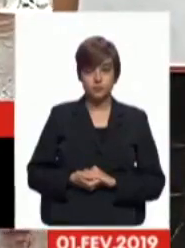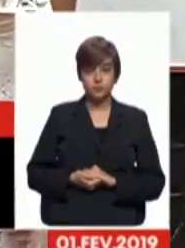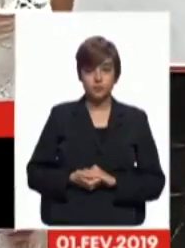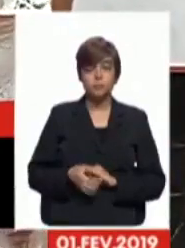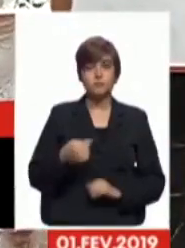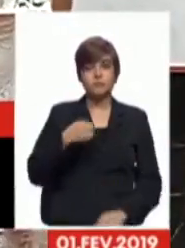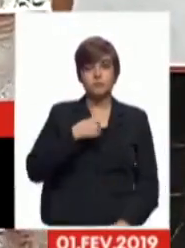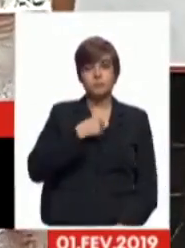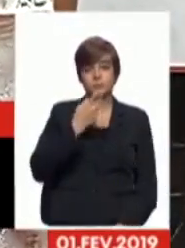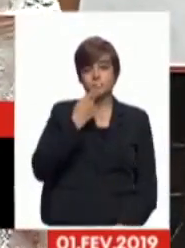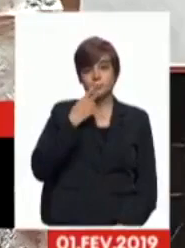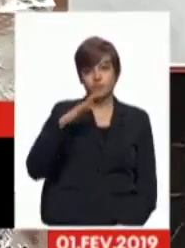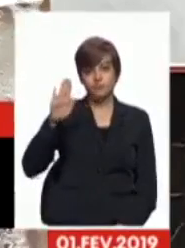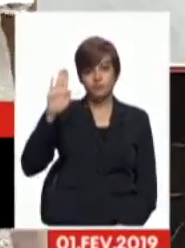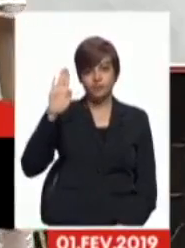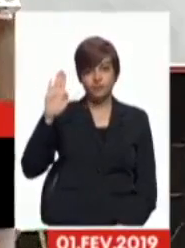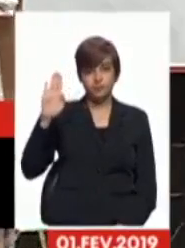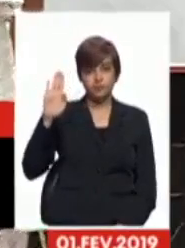Assim o prometo.